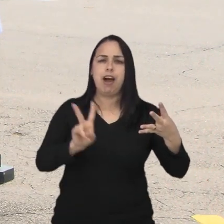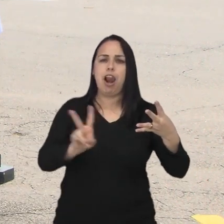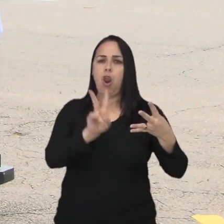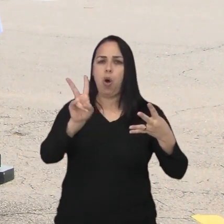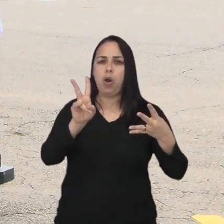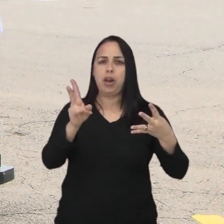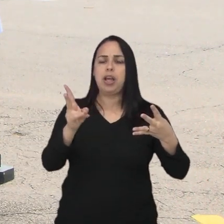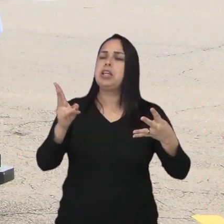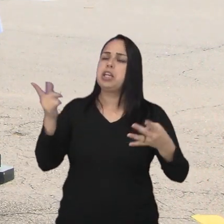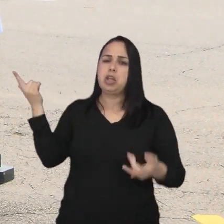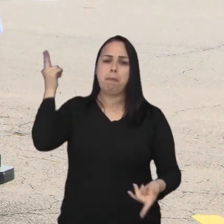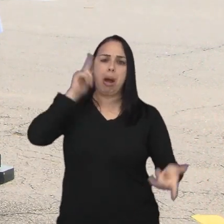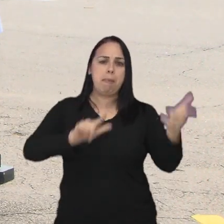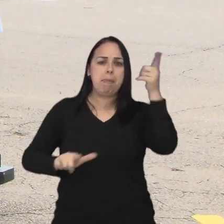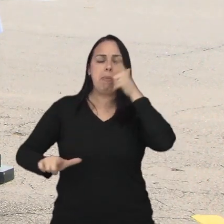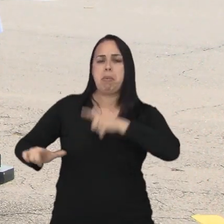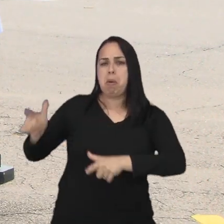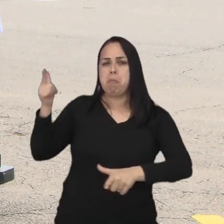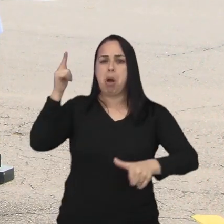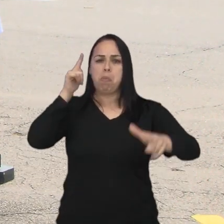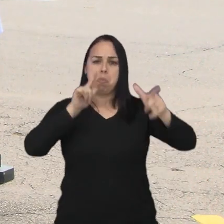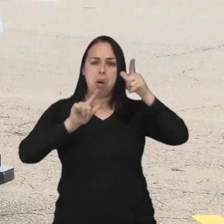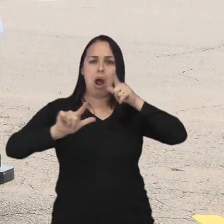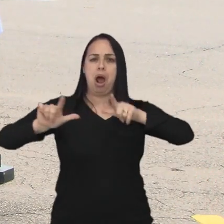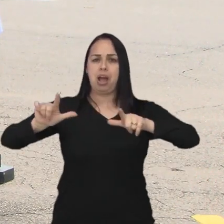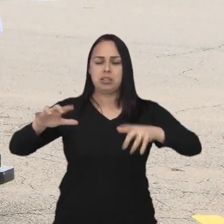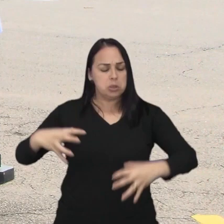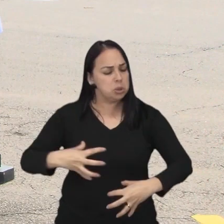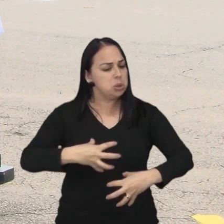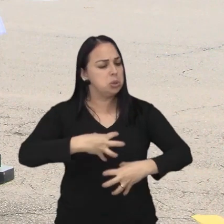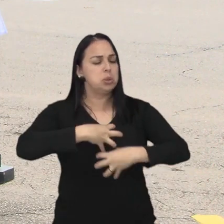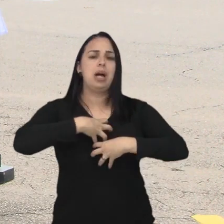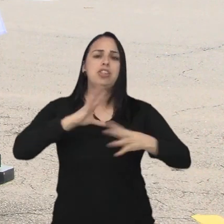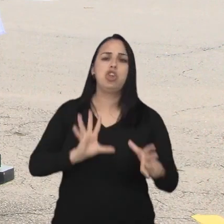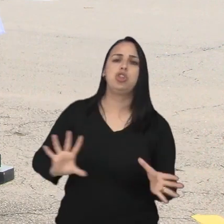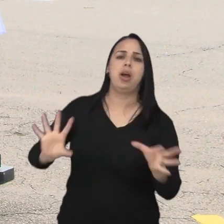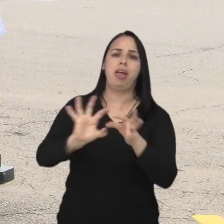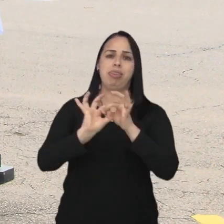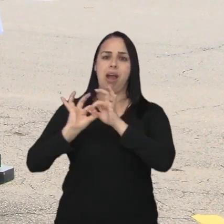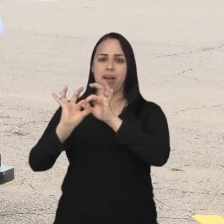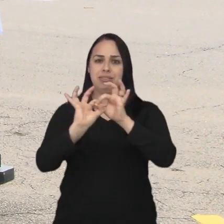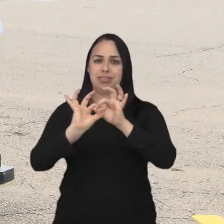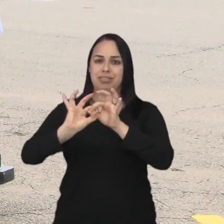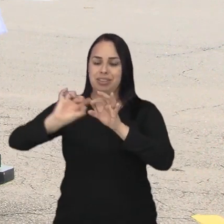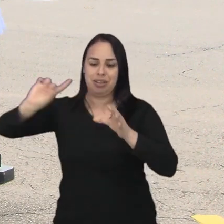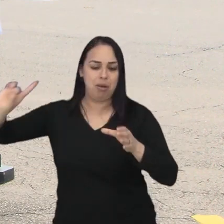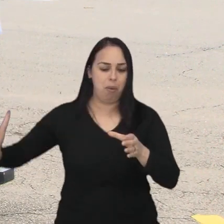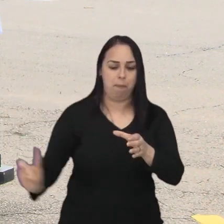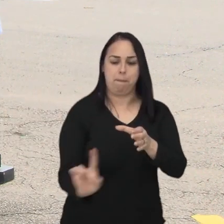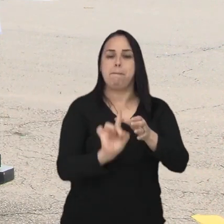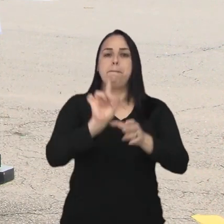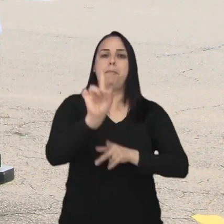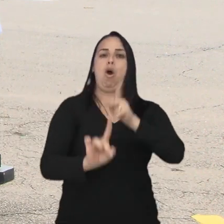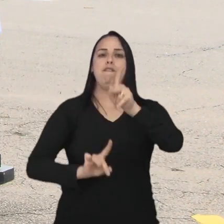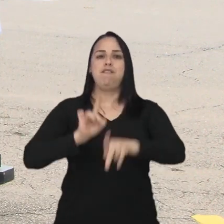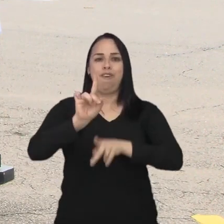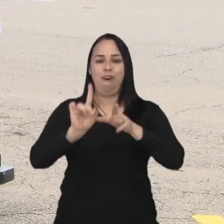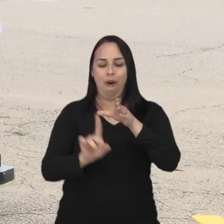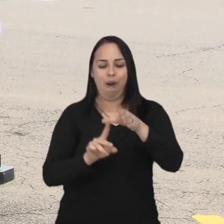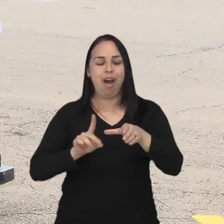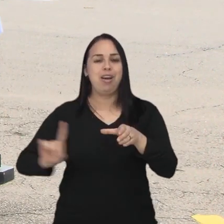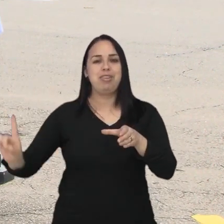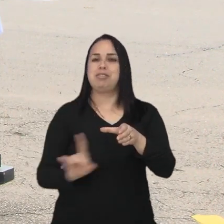as conquistas da nação. São símbolos que despertam sentimentos de unidade e de pertencimento a um único povo, o